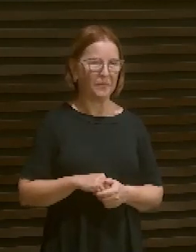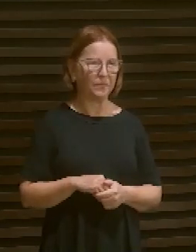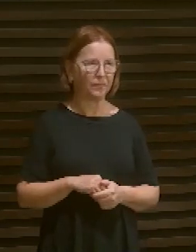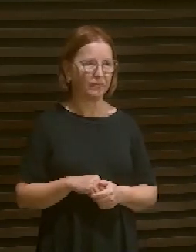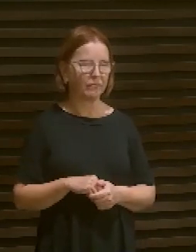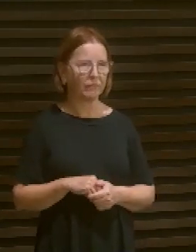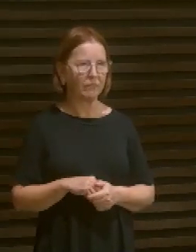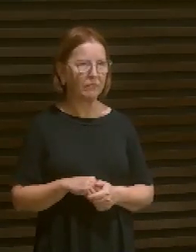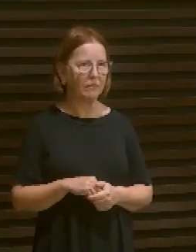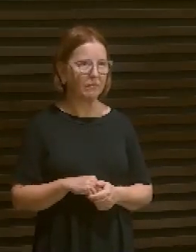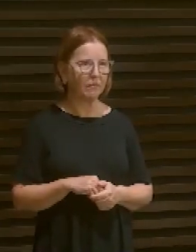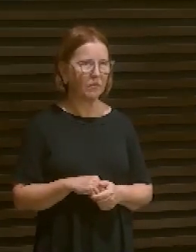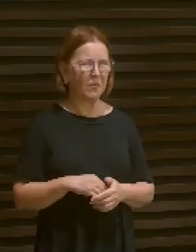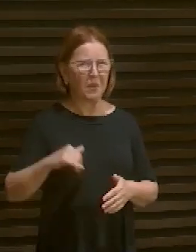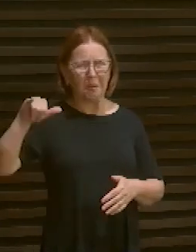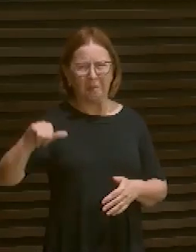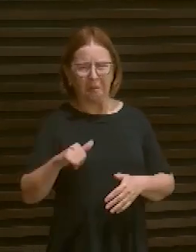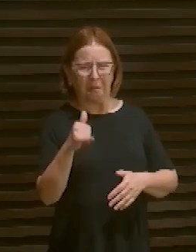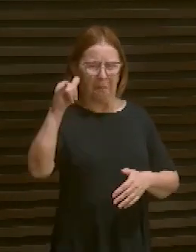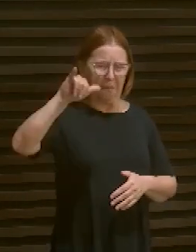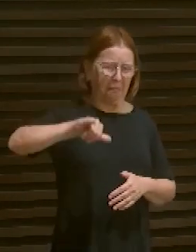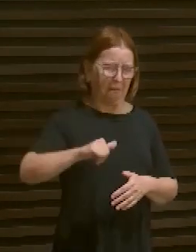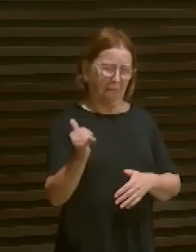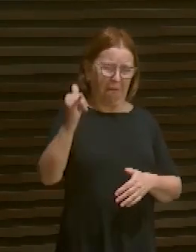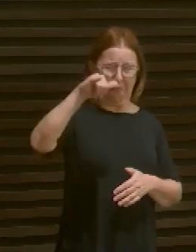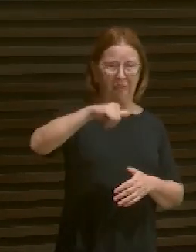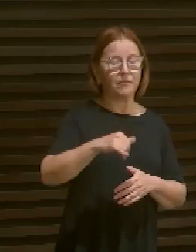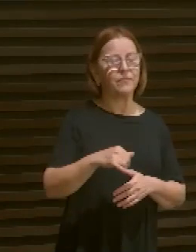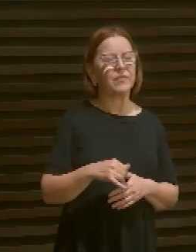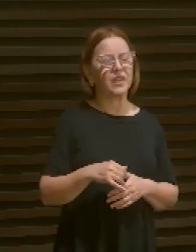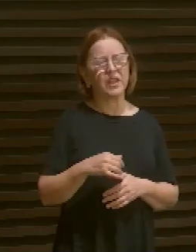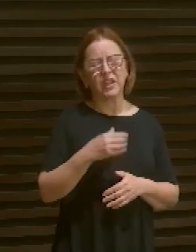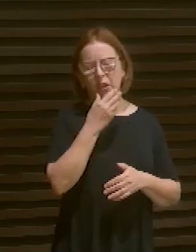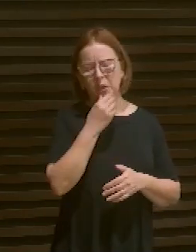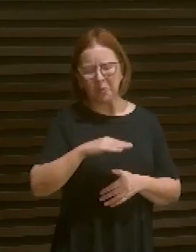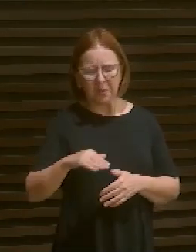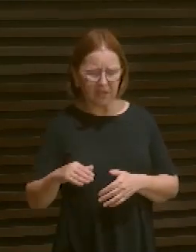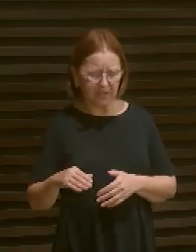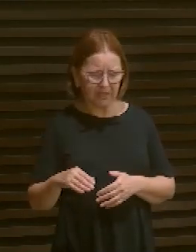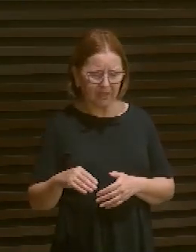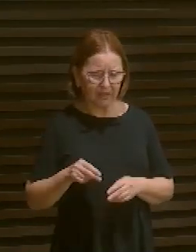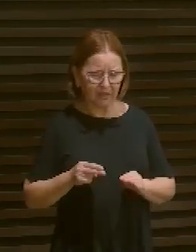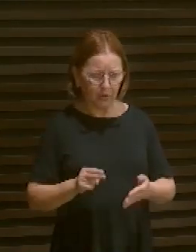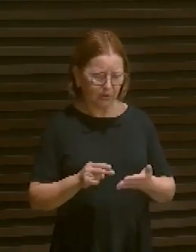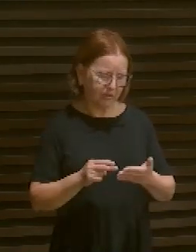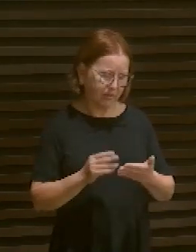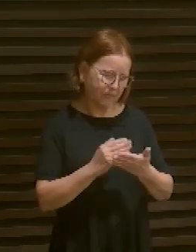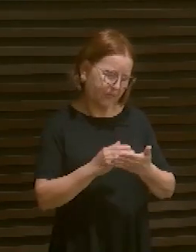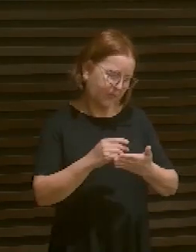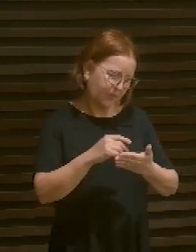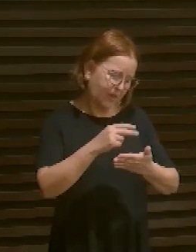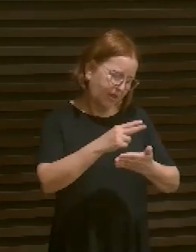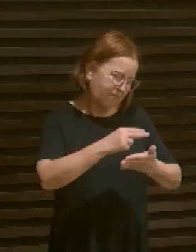A turbulência foi muito forte e o menino continuava pintando